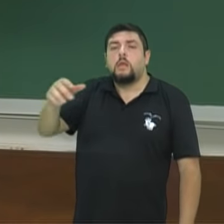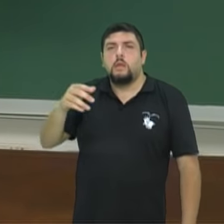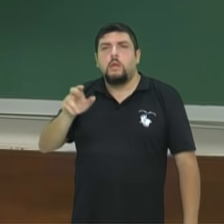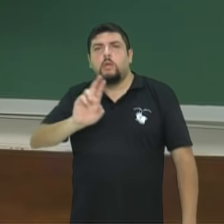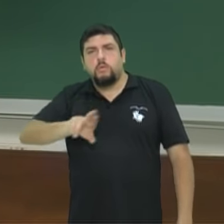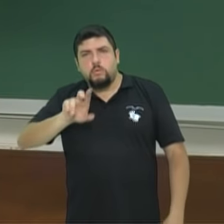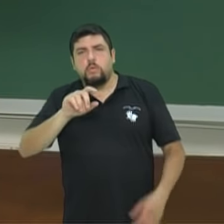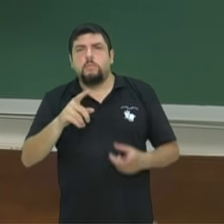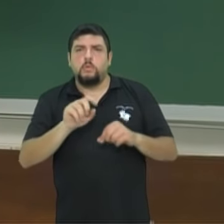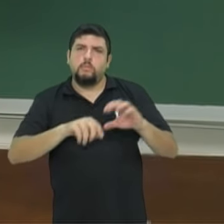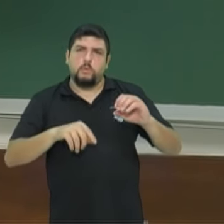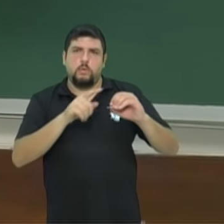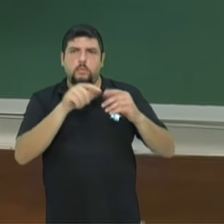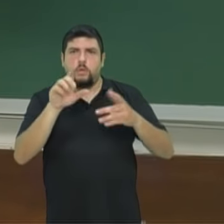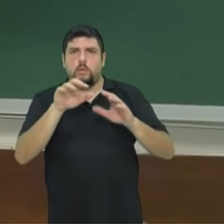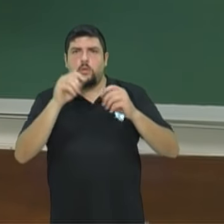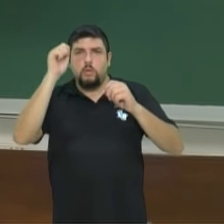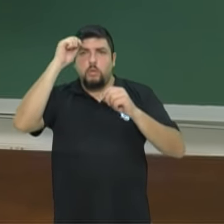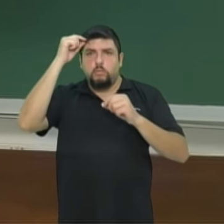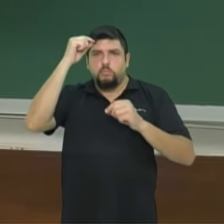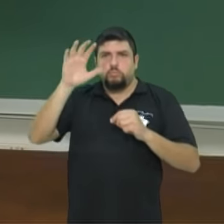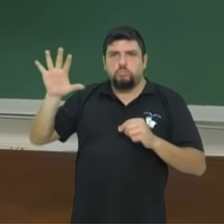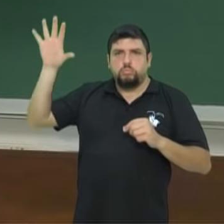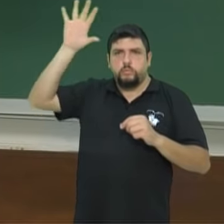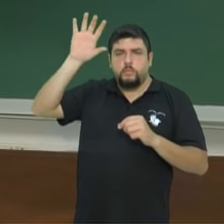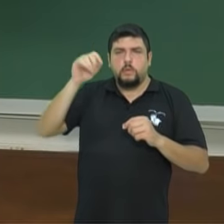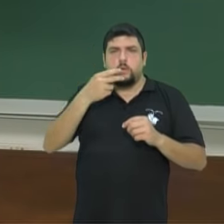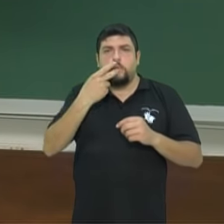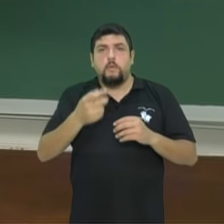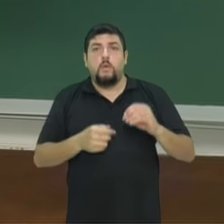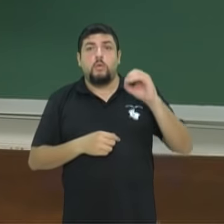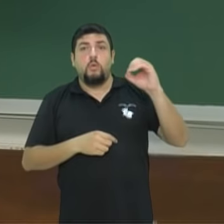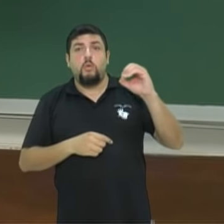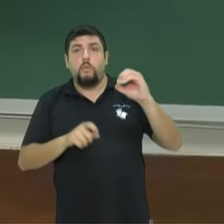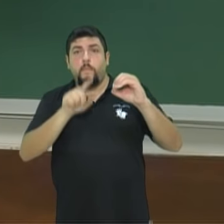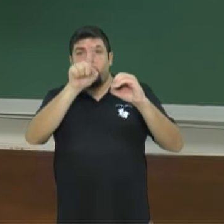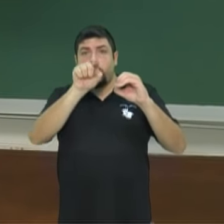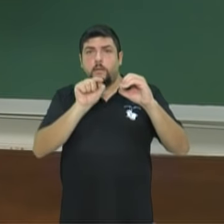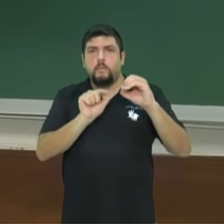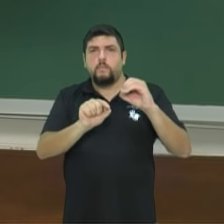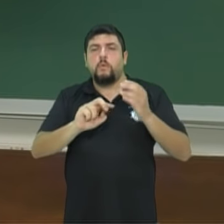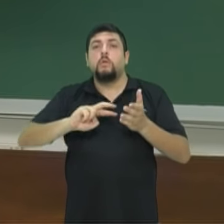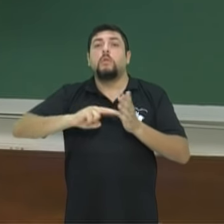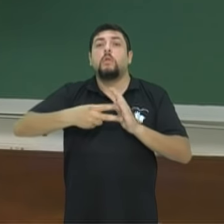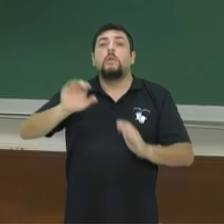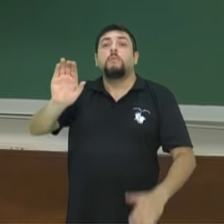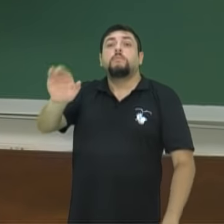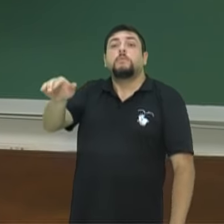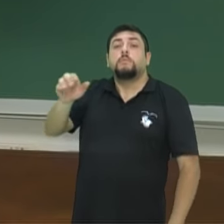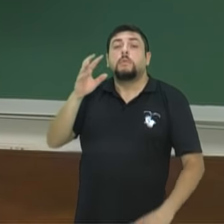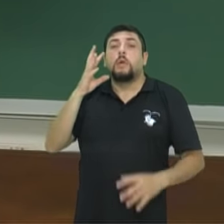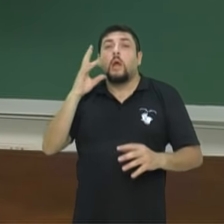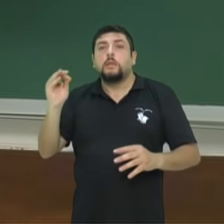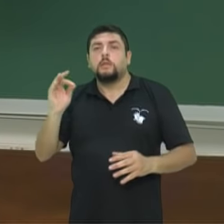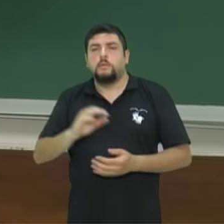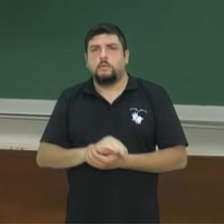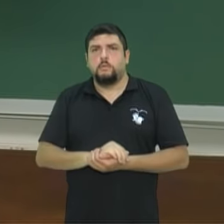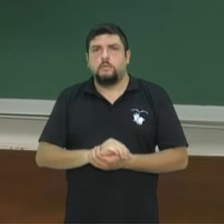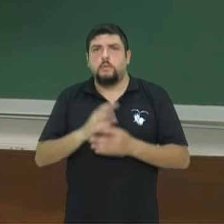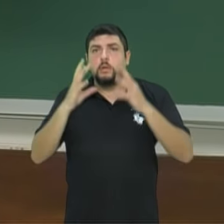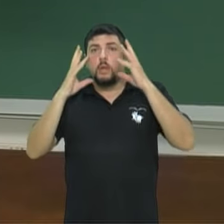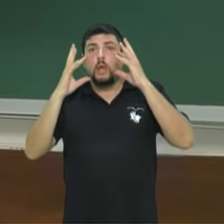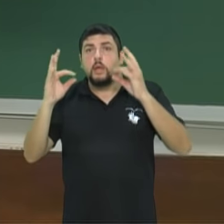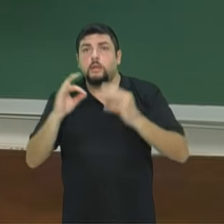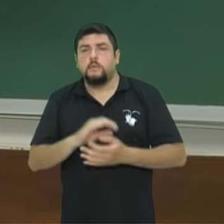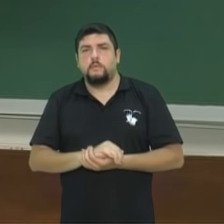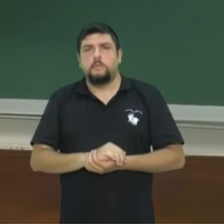ponto de exclamação. Né? Estou chamando a sua atenção. O ponto de exclamação, nesse momento, ele ilustra essa ideia, né? De chamar a atenção de